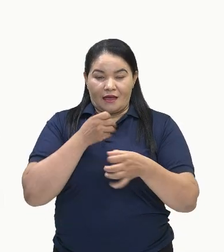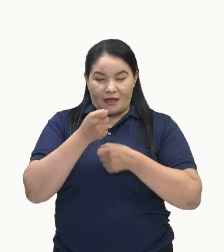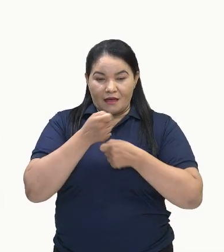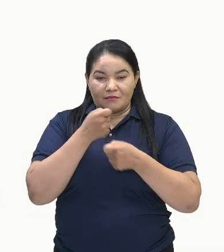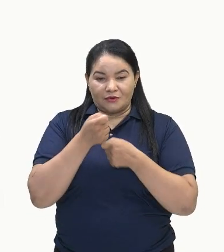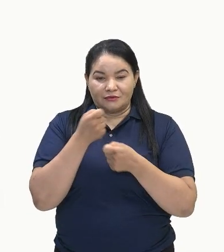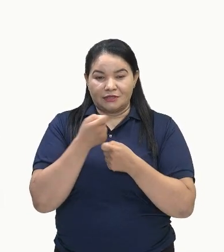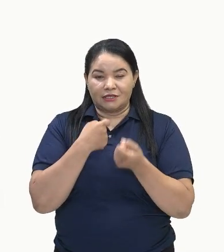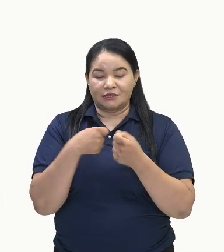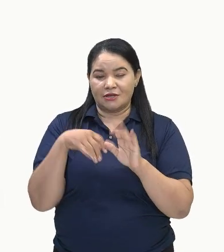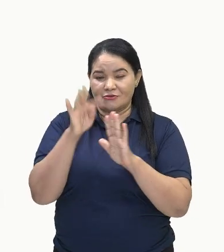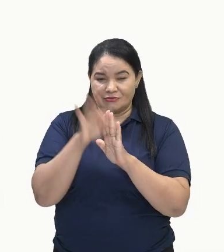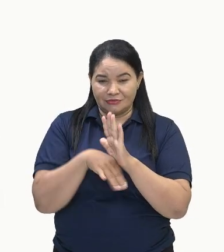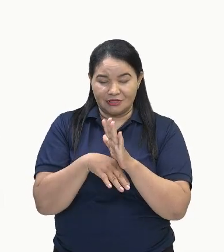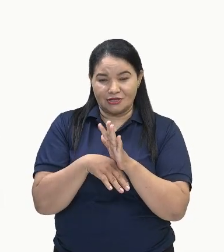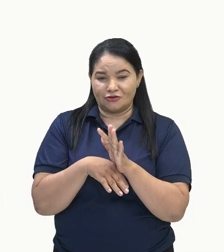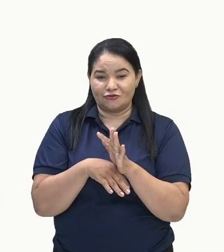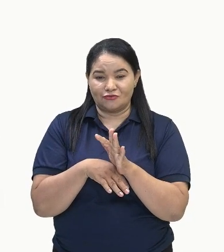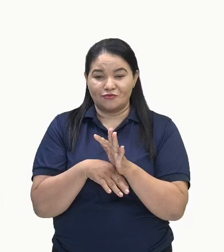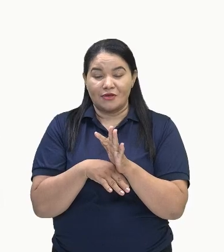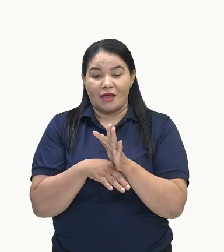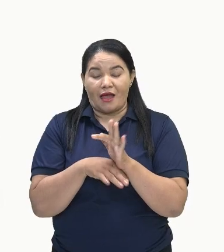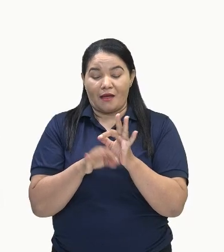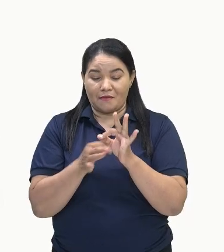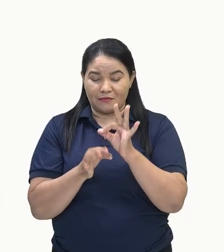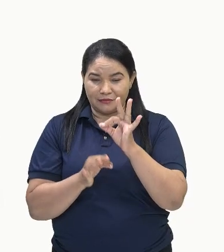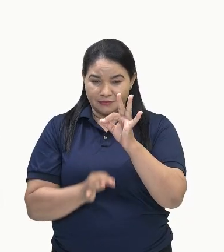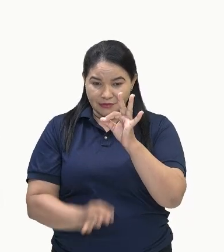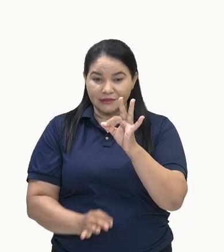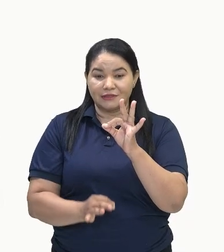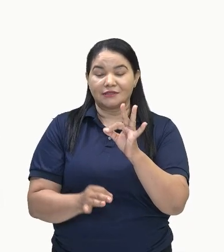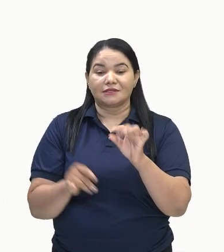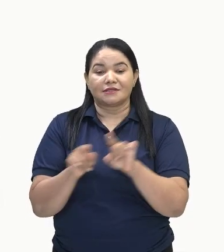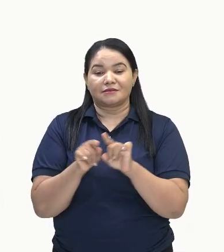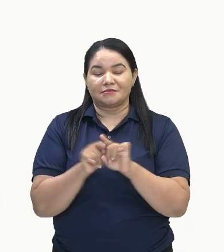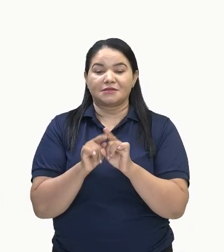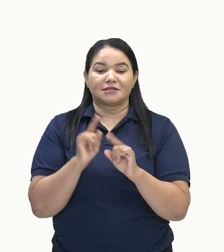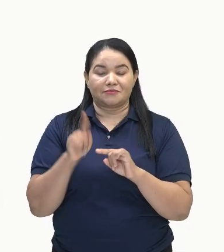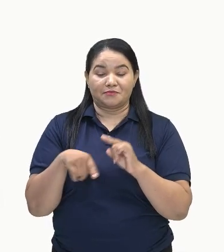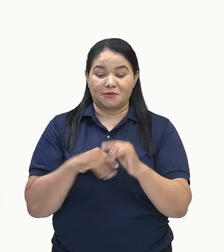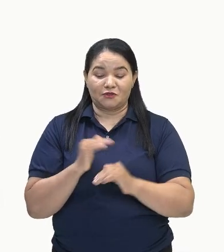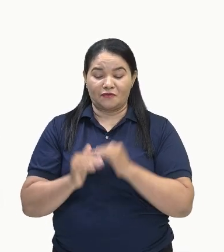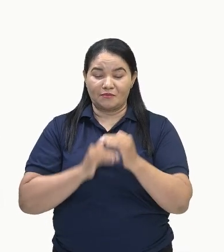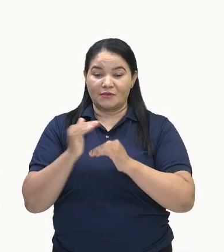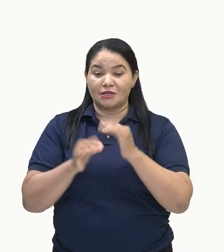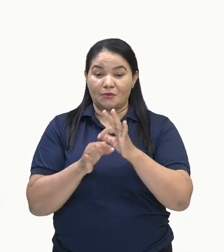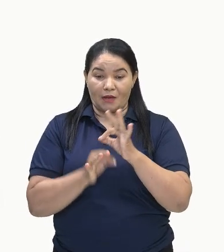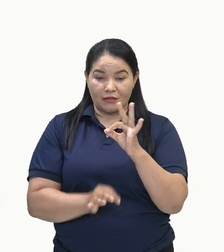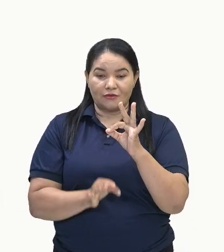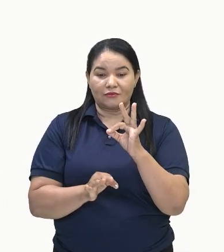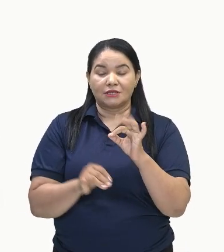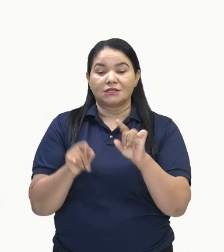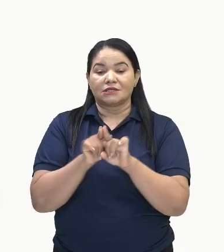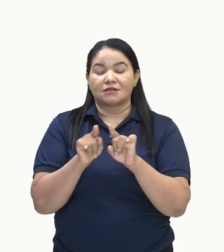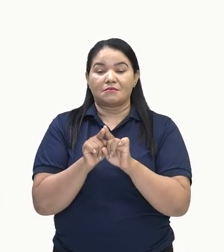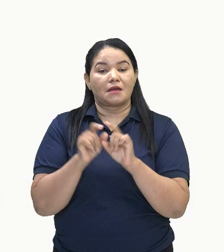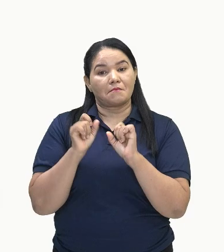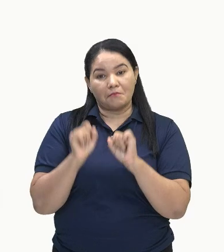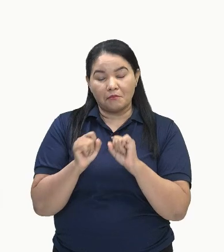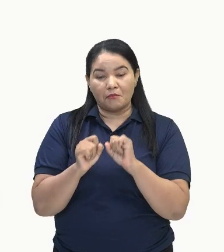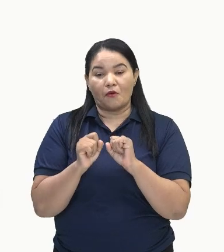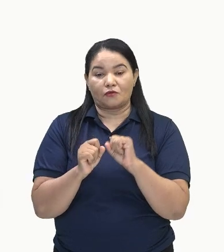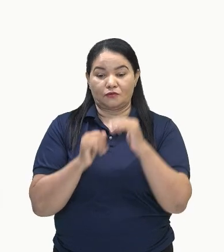extenso e aprofundado que a notícia, então o corpo do texto da reportagem é mais longo e é dividido